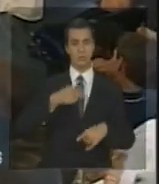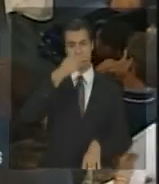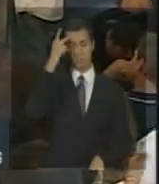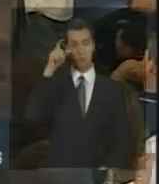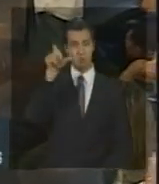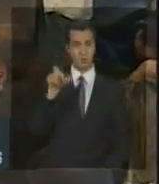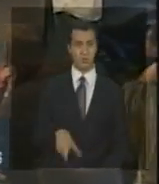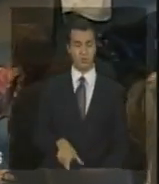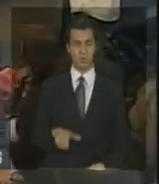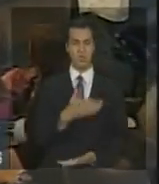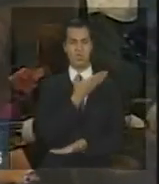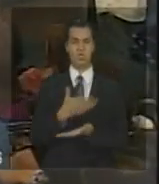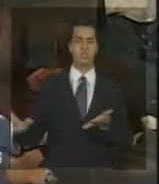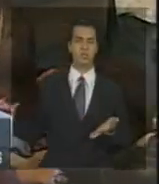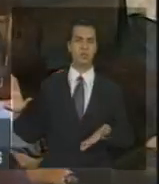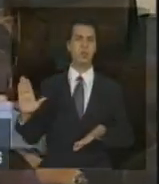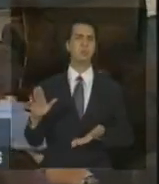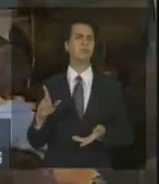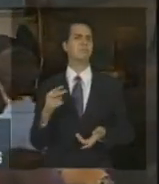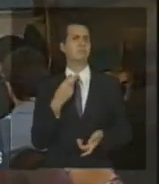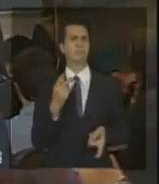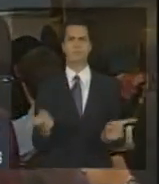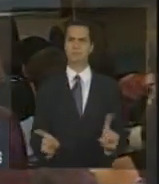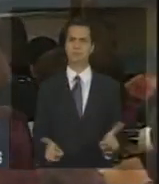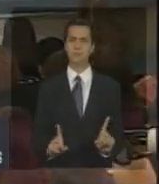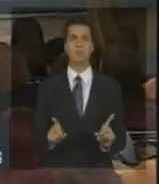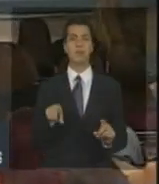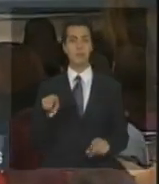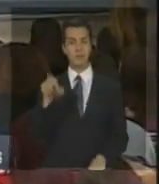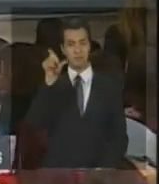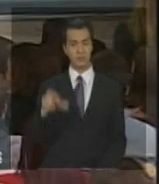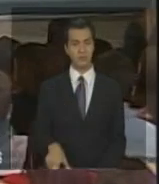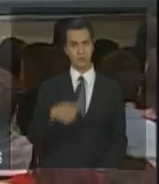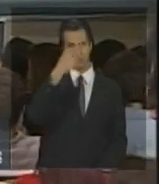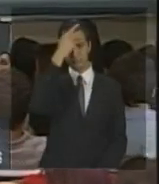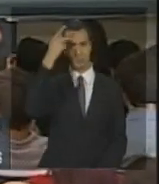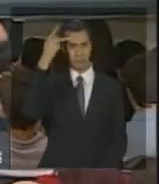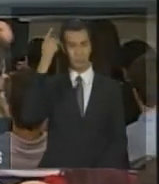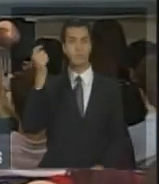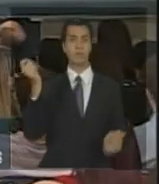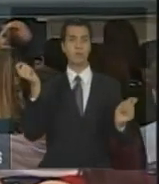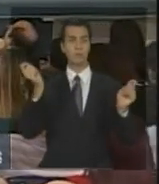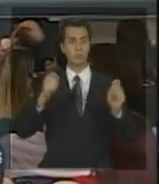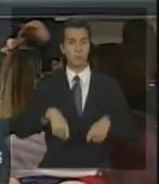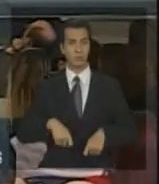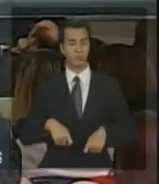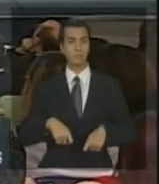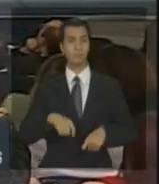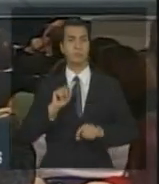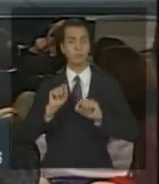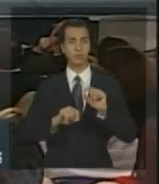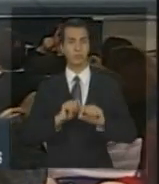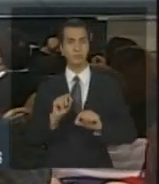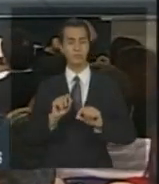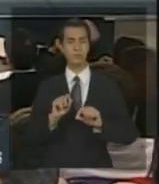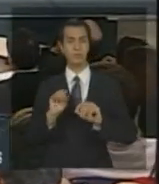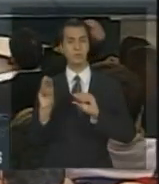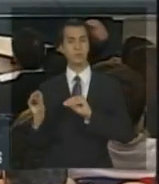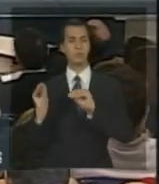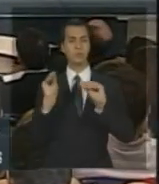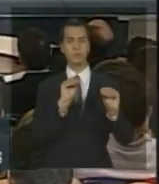vida. Nós queremos que essas pessoas possam, num ambiente de